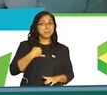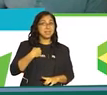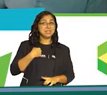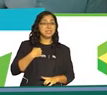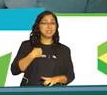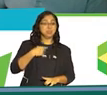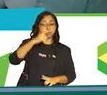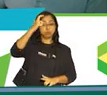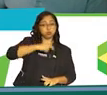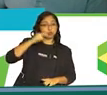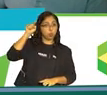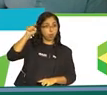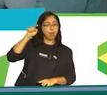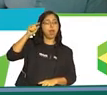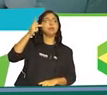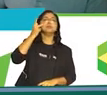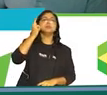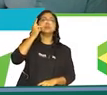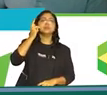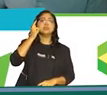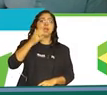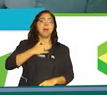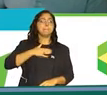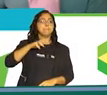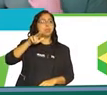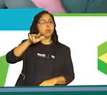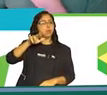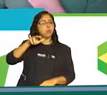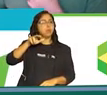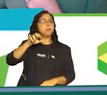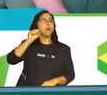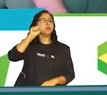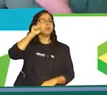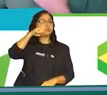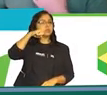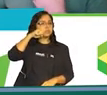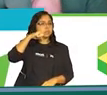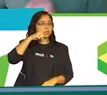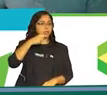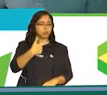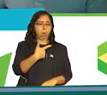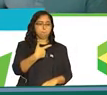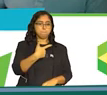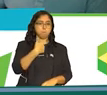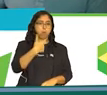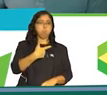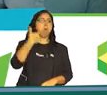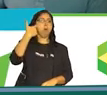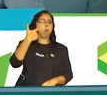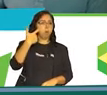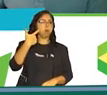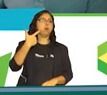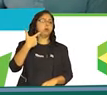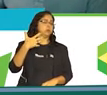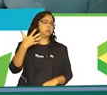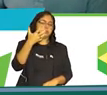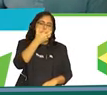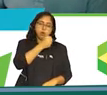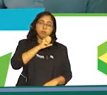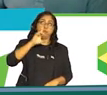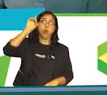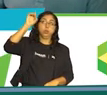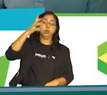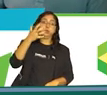já aconteceu. E o meu irmão, senador da República, levou dois tiros no peito, não morreu porque Deus foi grande e salvou a vida dele.